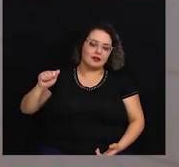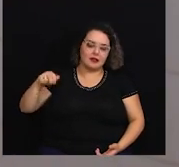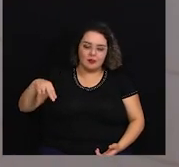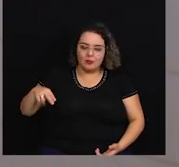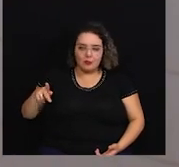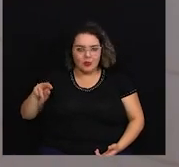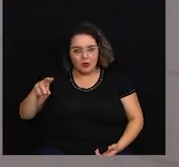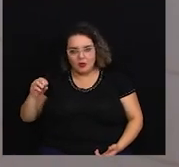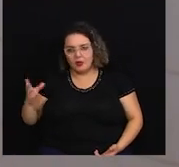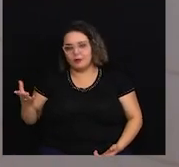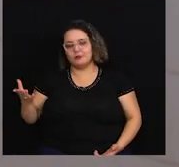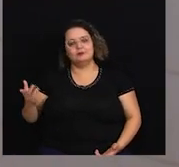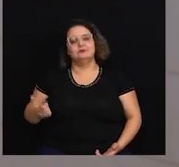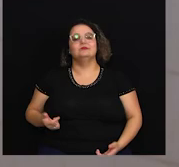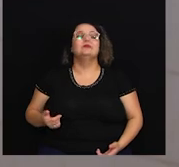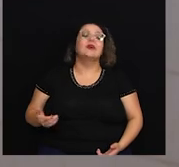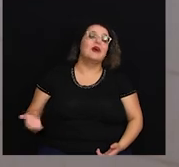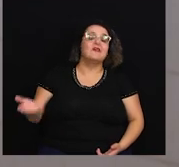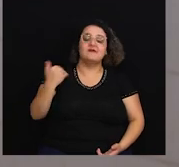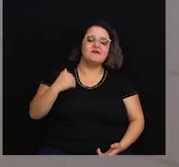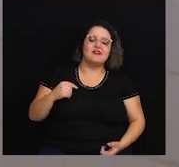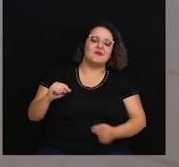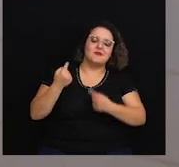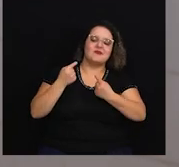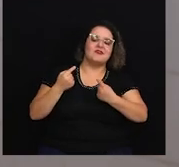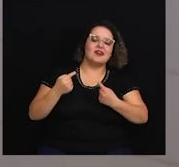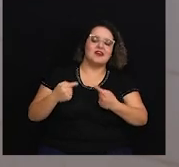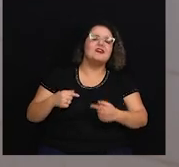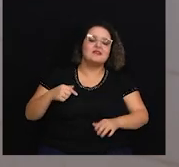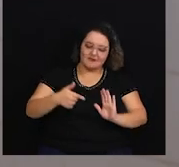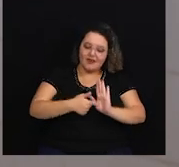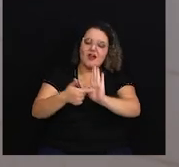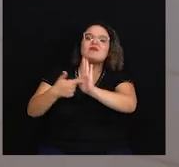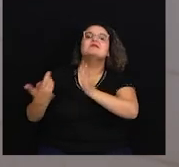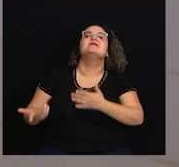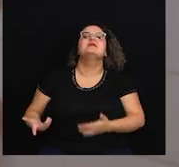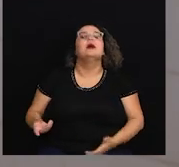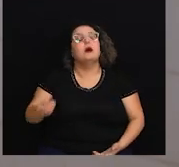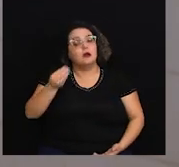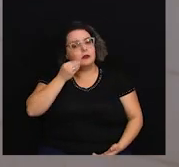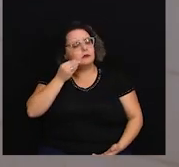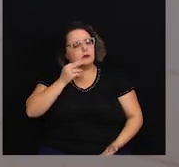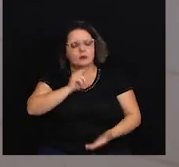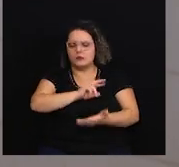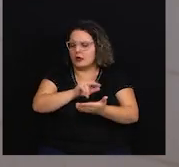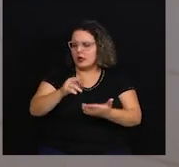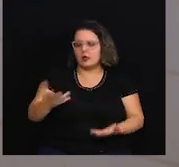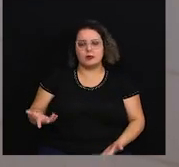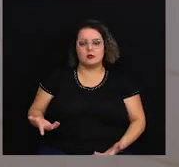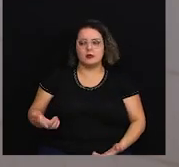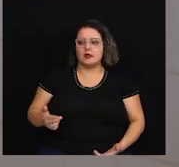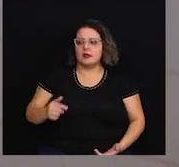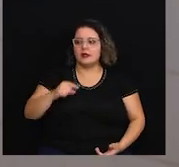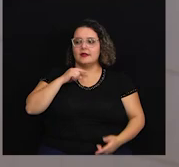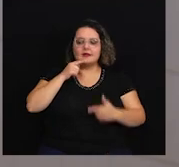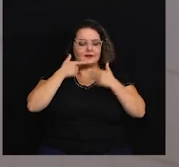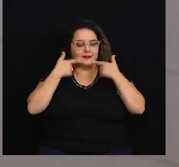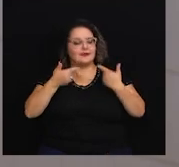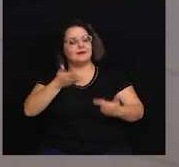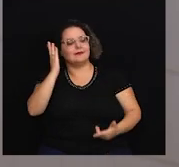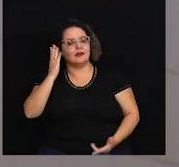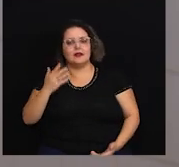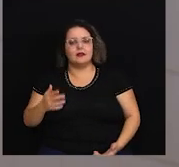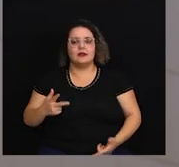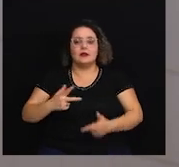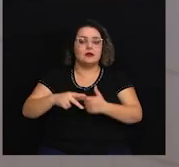fala agora não vou mostrar aí é gostoso gostou e tentar o tempo tempo baixo ninguém tá sorrindo floral cara vai